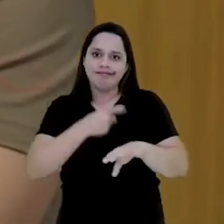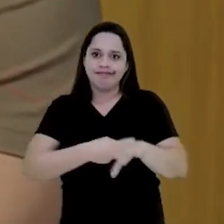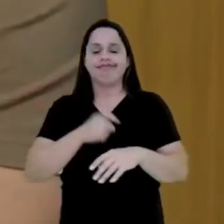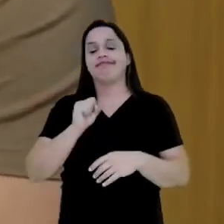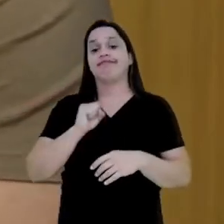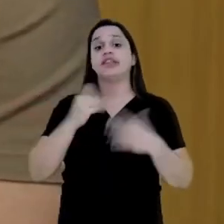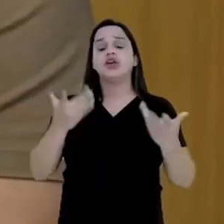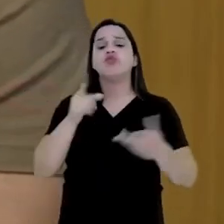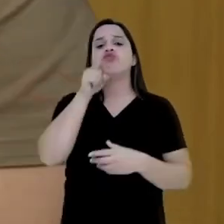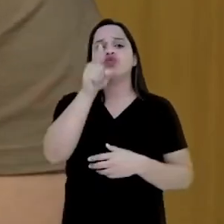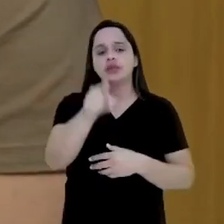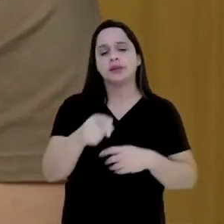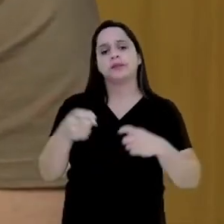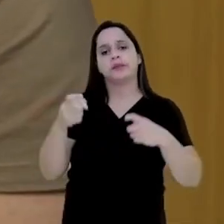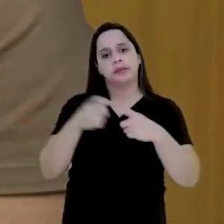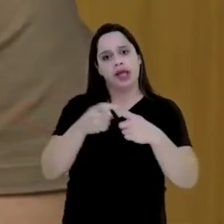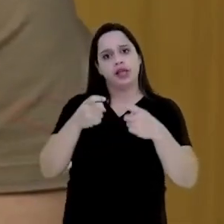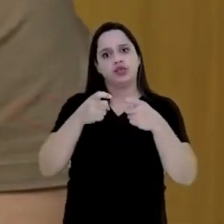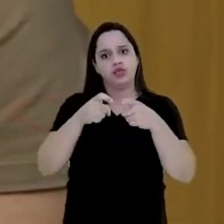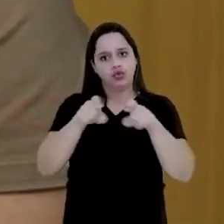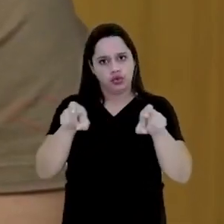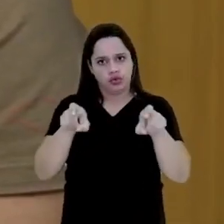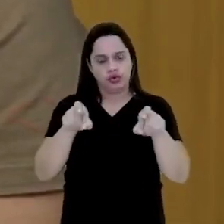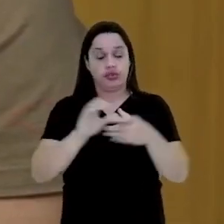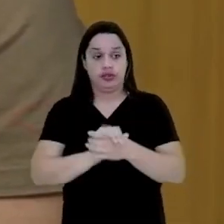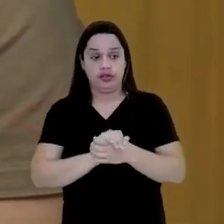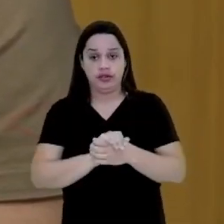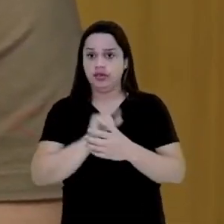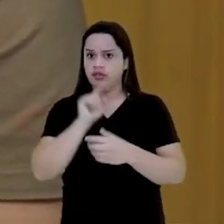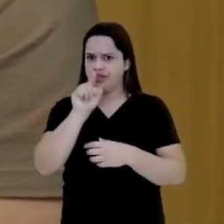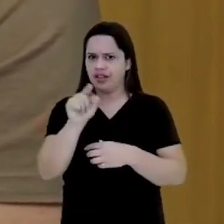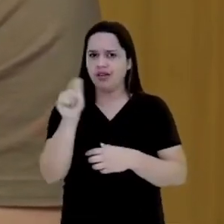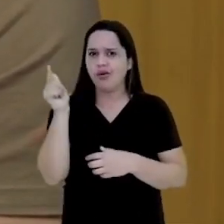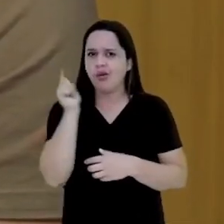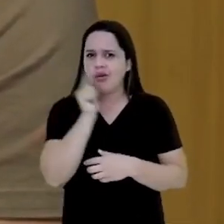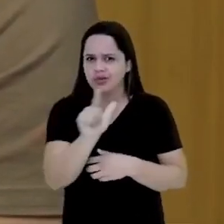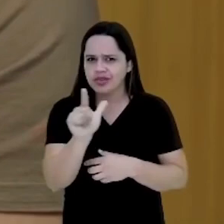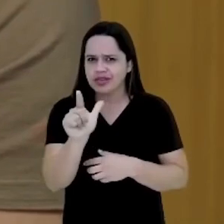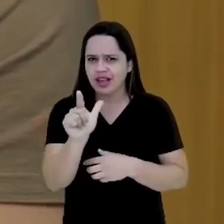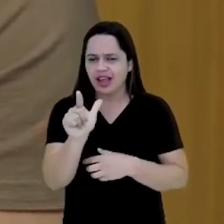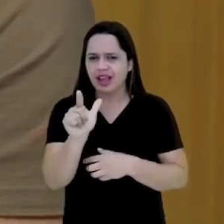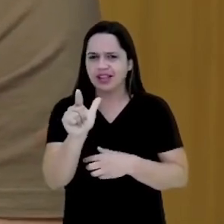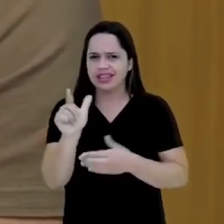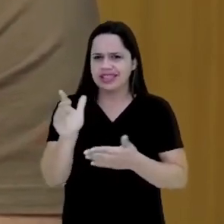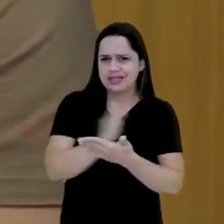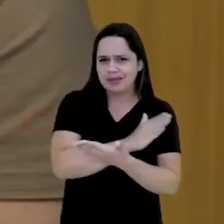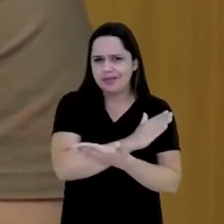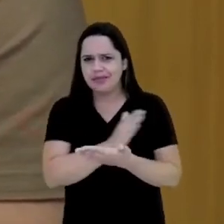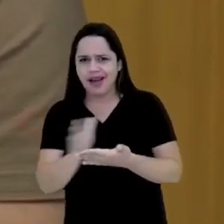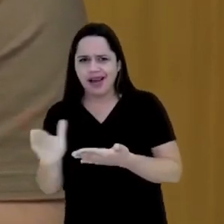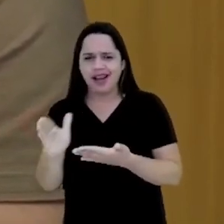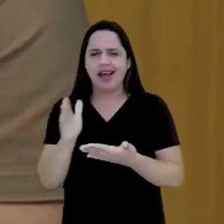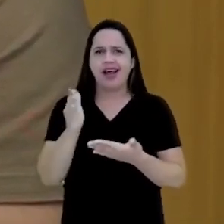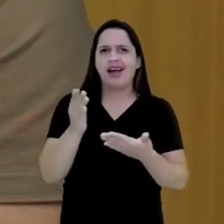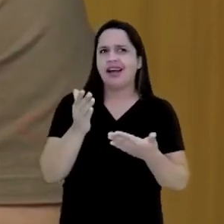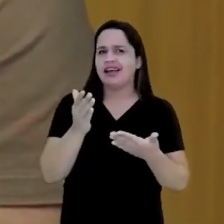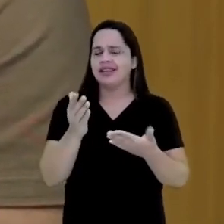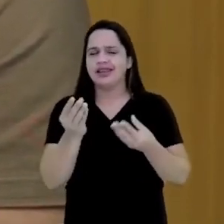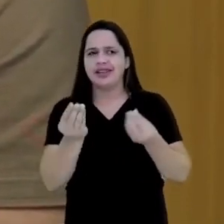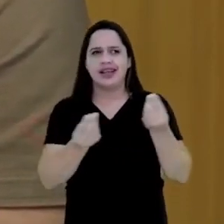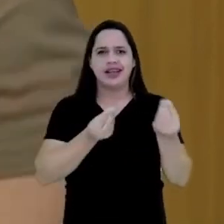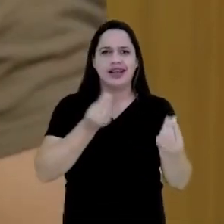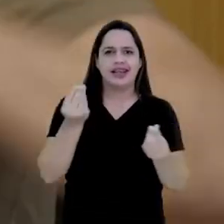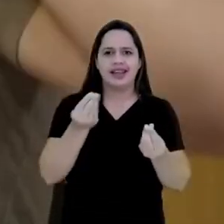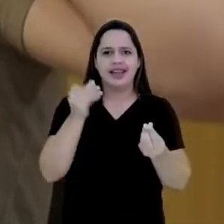e esse é um ginecologista você consegue separar muito bem essa coisa